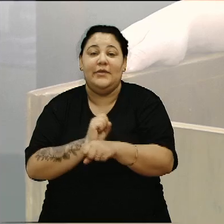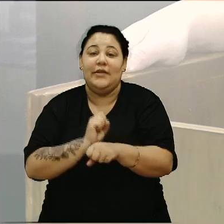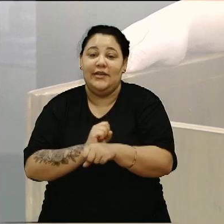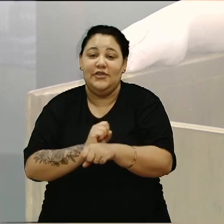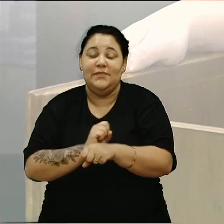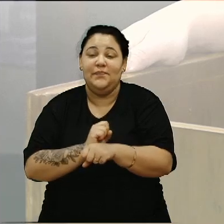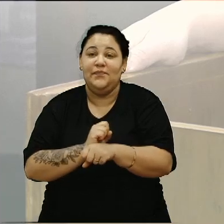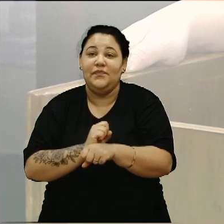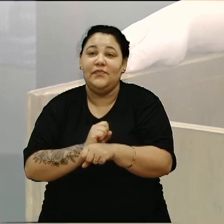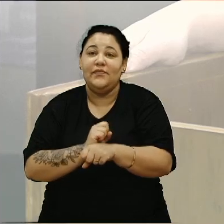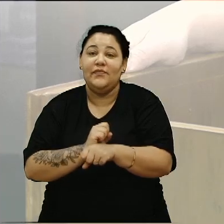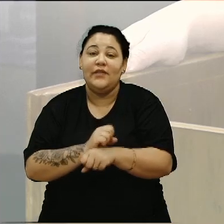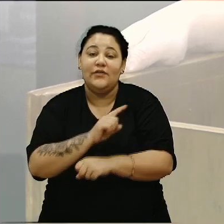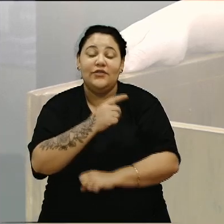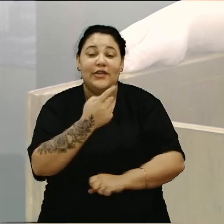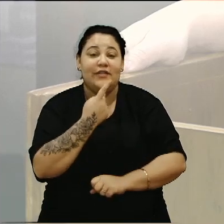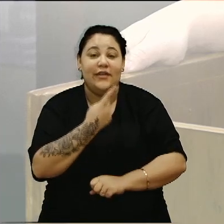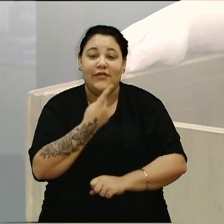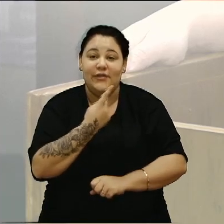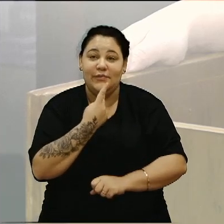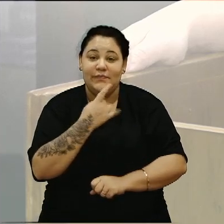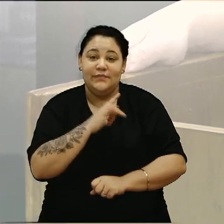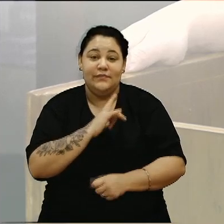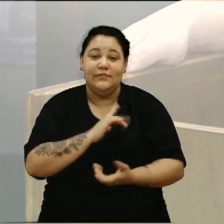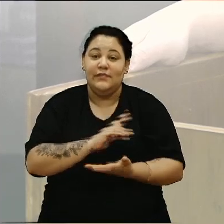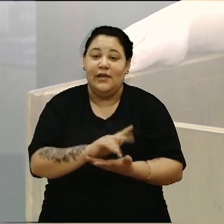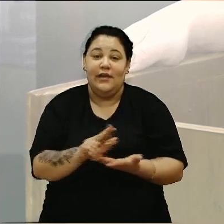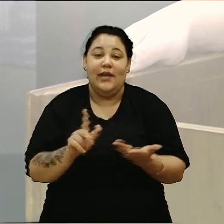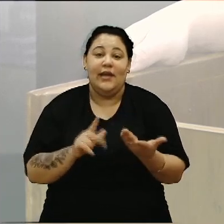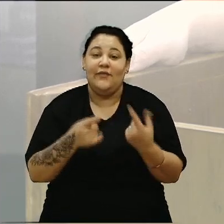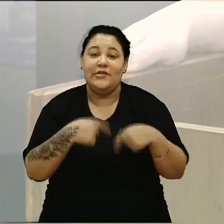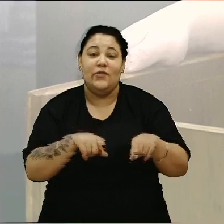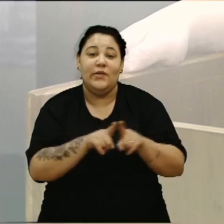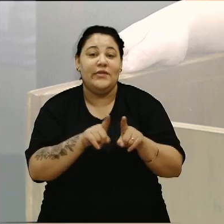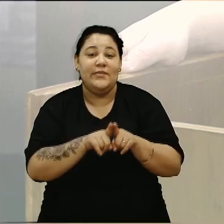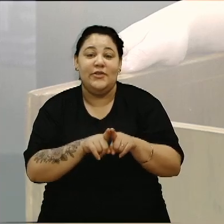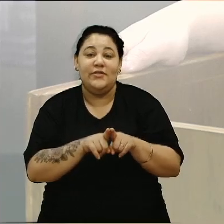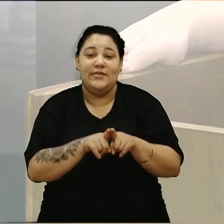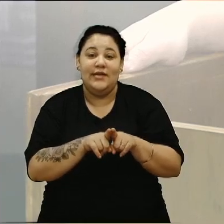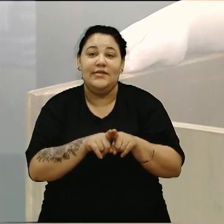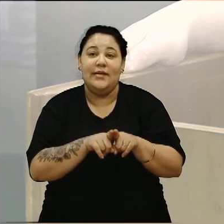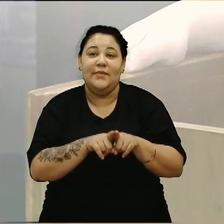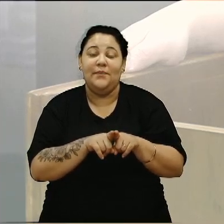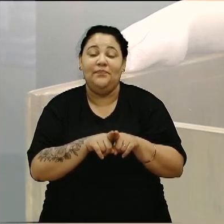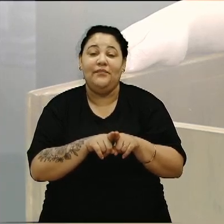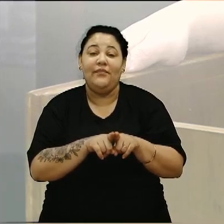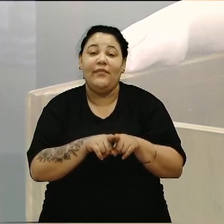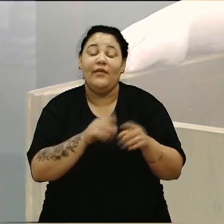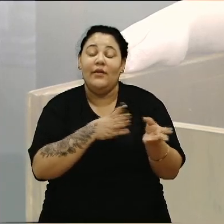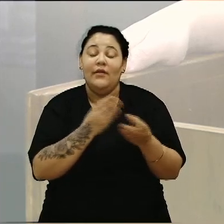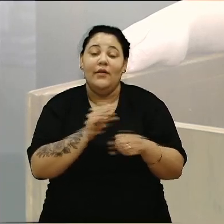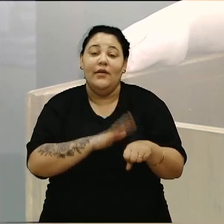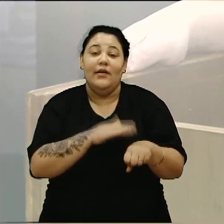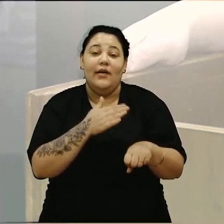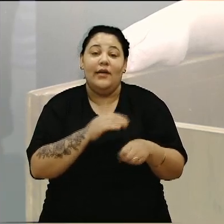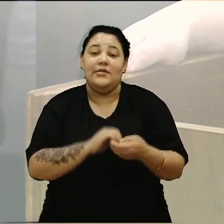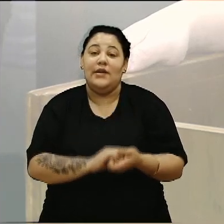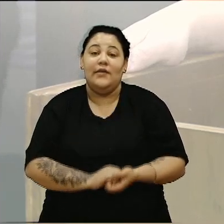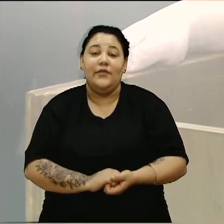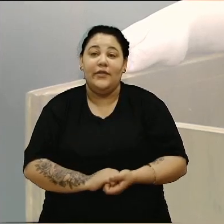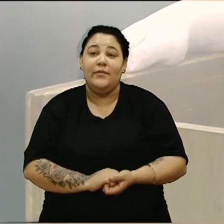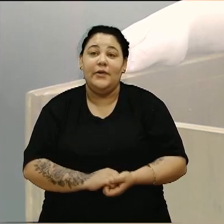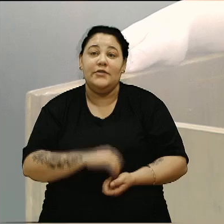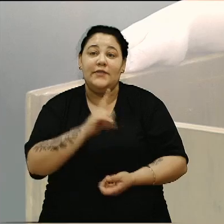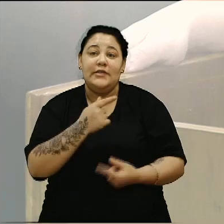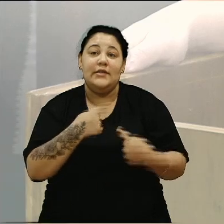E o senhor disse, nós demos diversas dicas em 3 anos e 8 meses. E é verdade. Muito mais do que isso. Eu visitava constantemente o